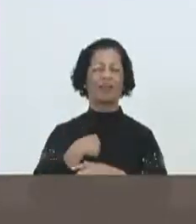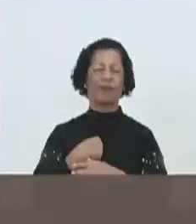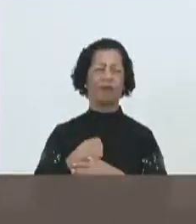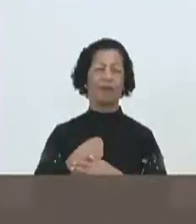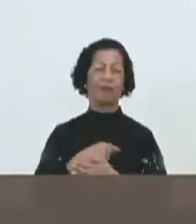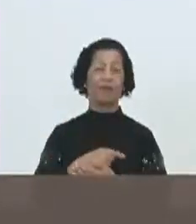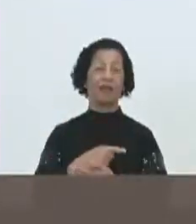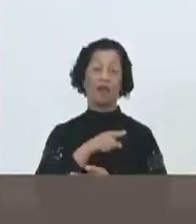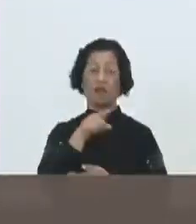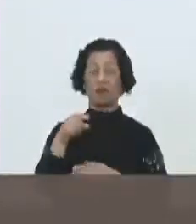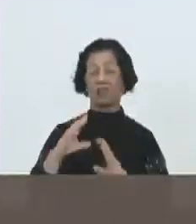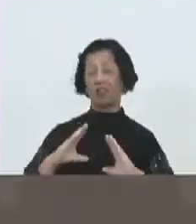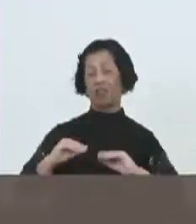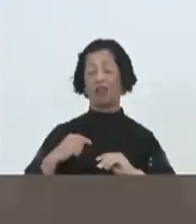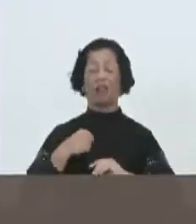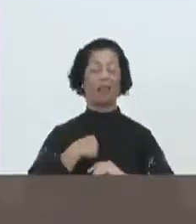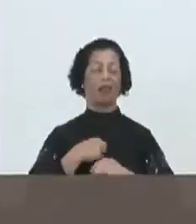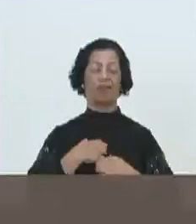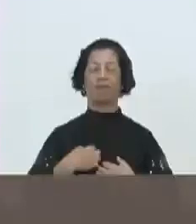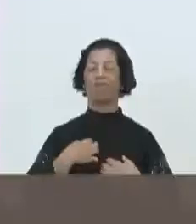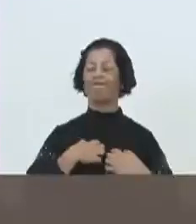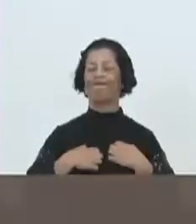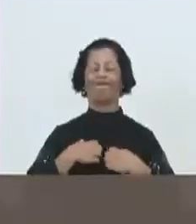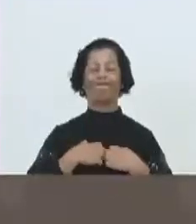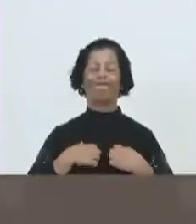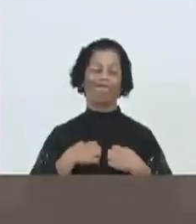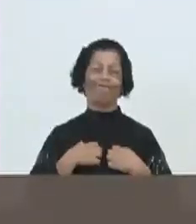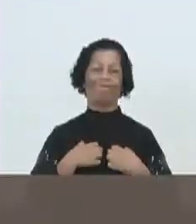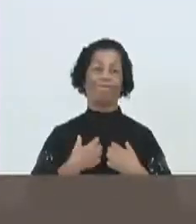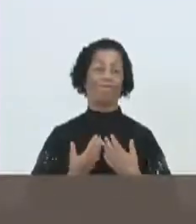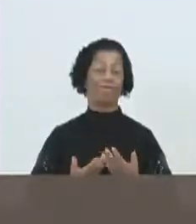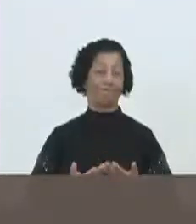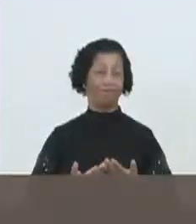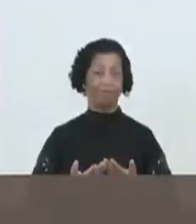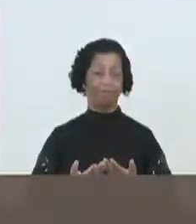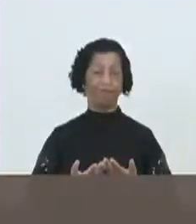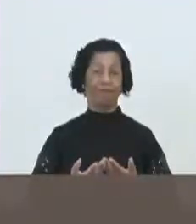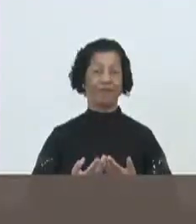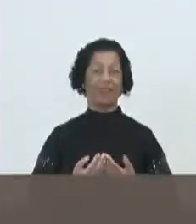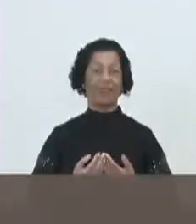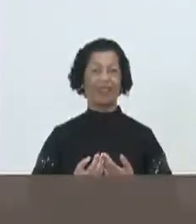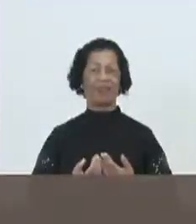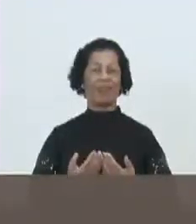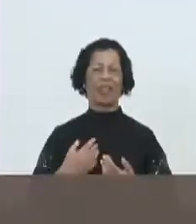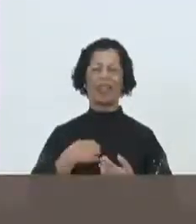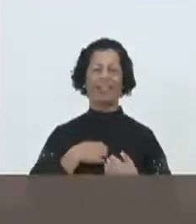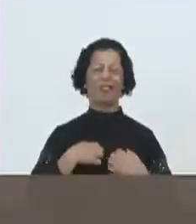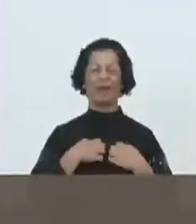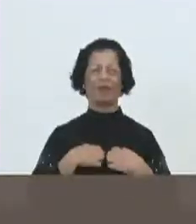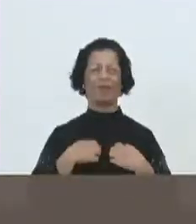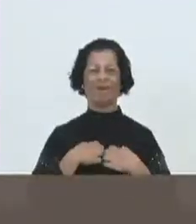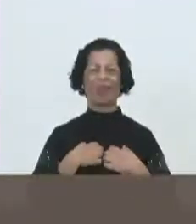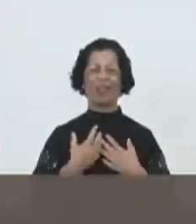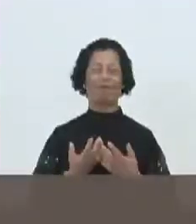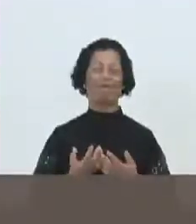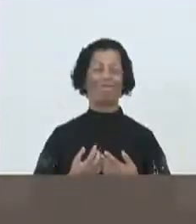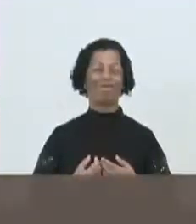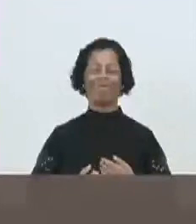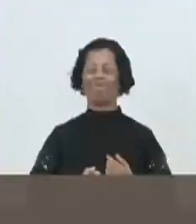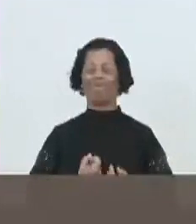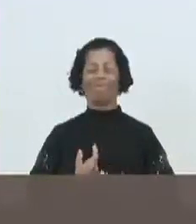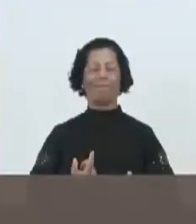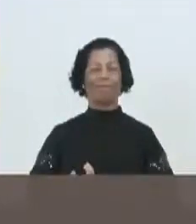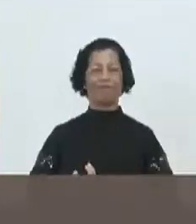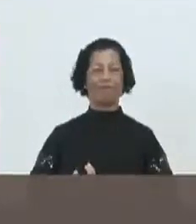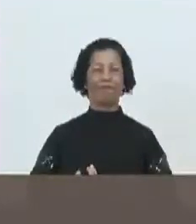muito confortáveis e eu muito inconfortável porque eu estou incomodada Incomodada com a